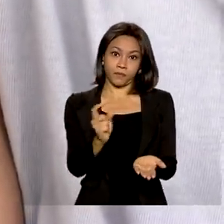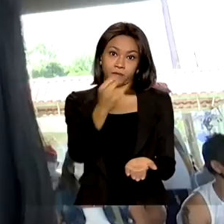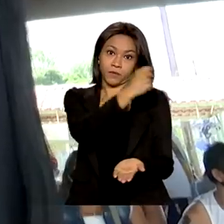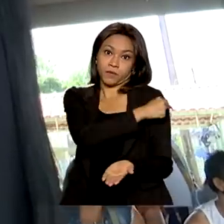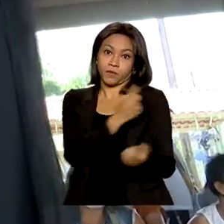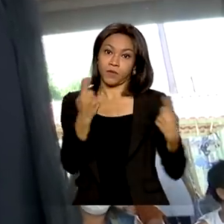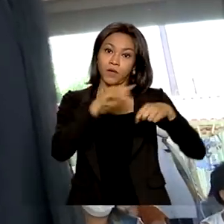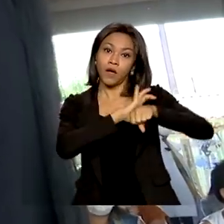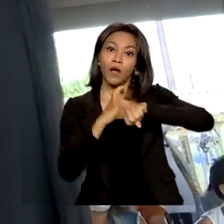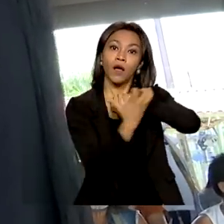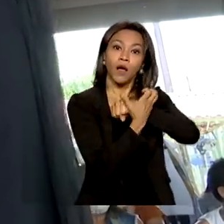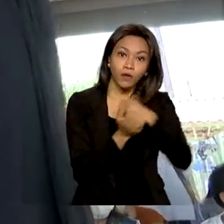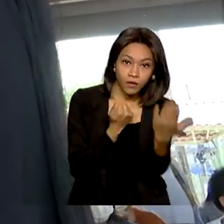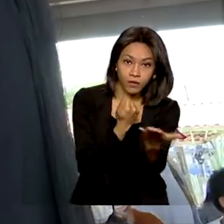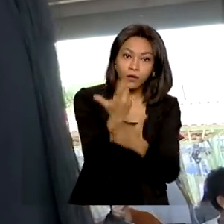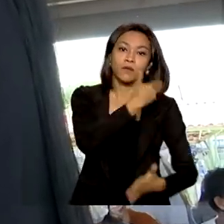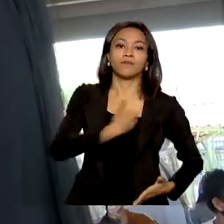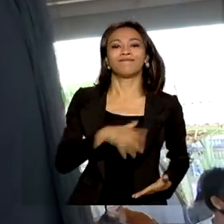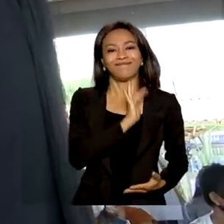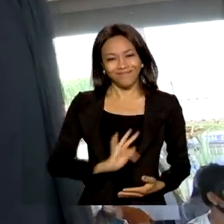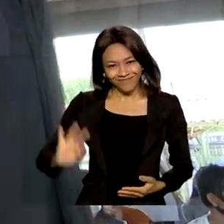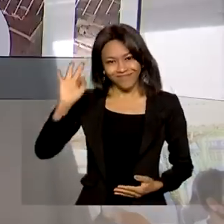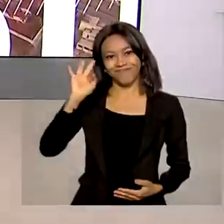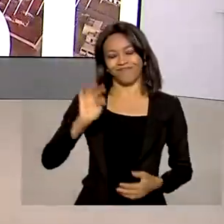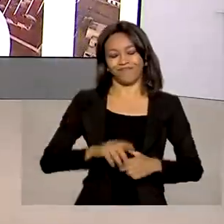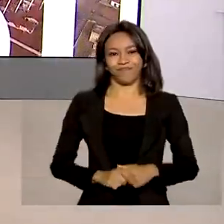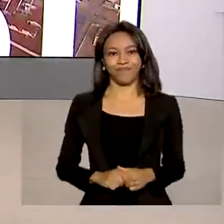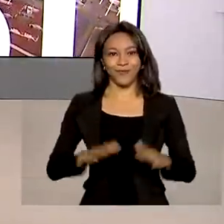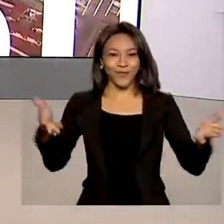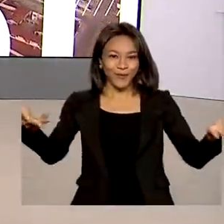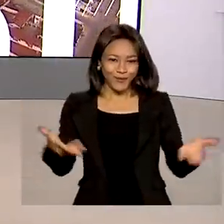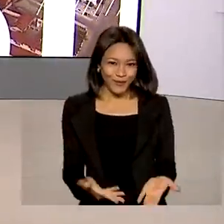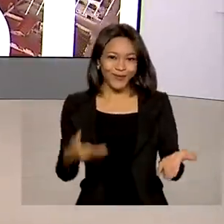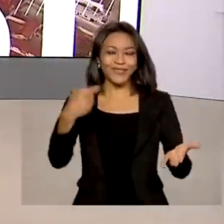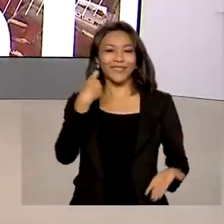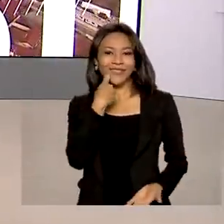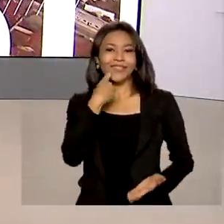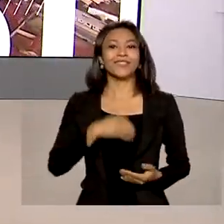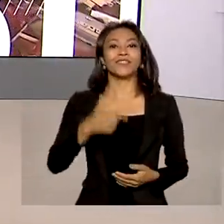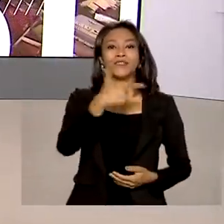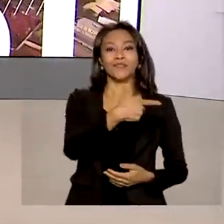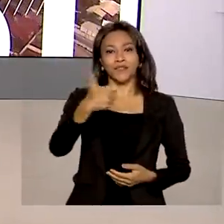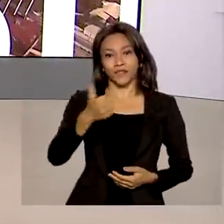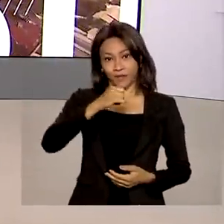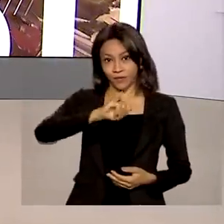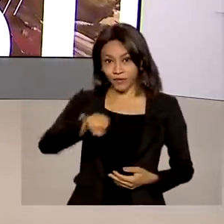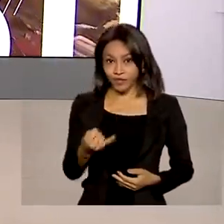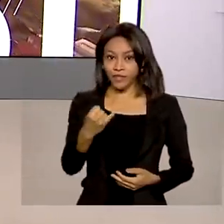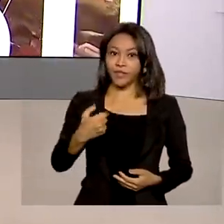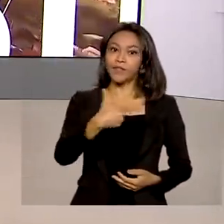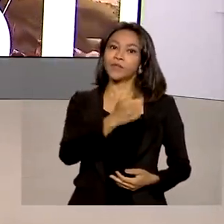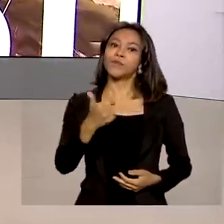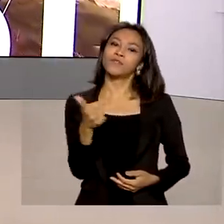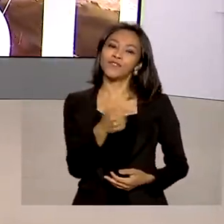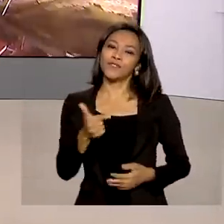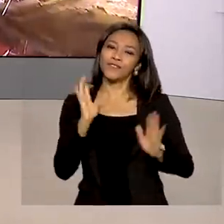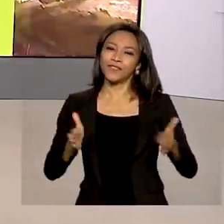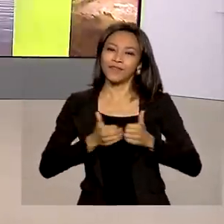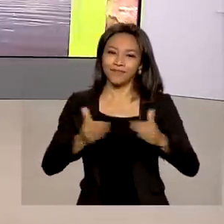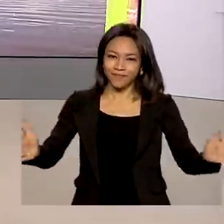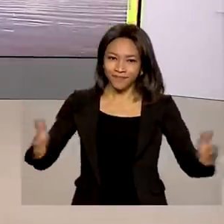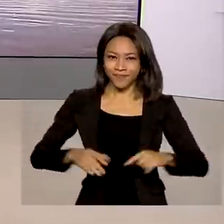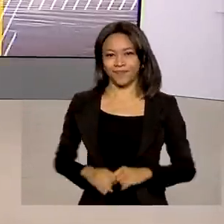19 adquiridos pelo Governo Federal a edição desta sexta-feira Vinte e Um de Janeiro de 2022